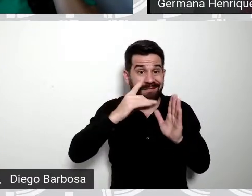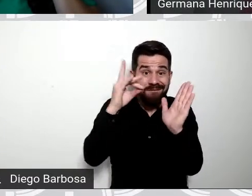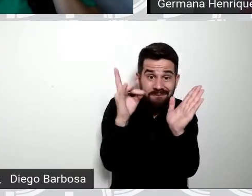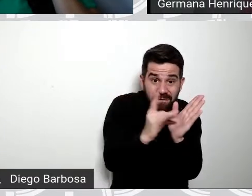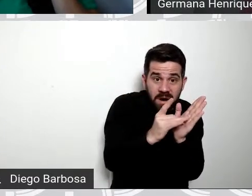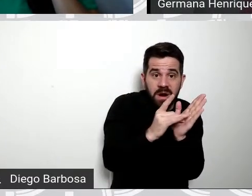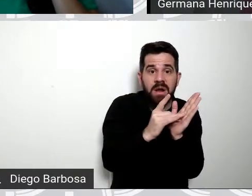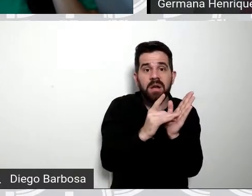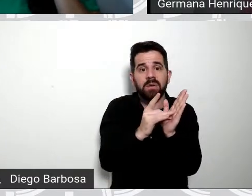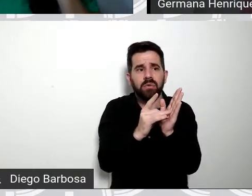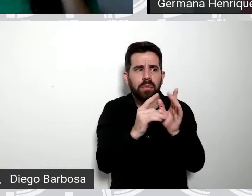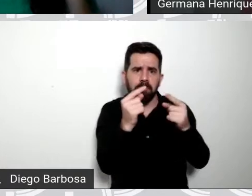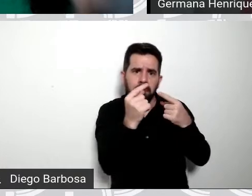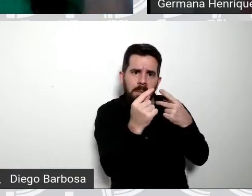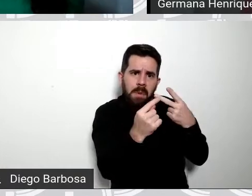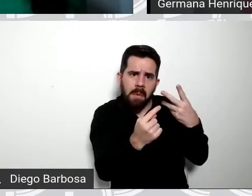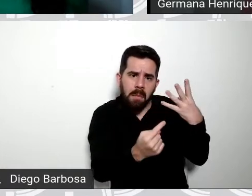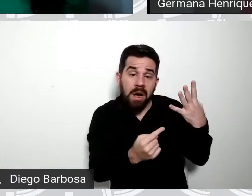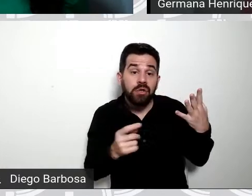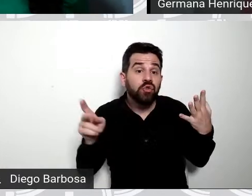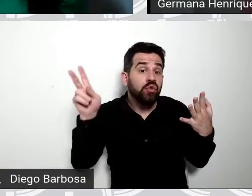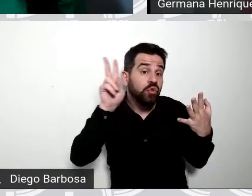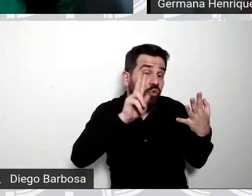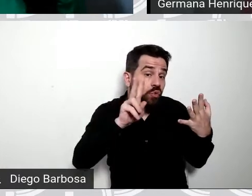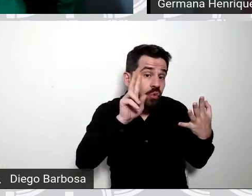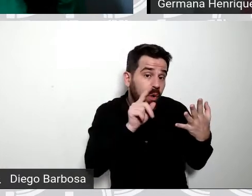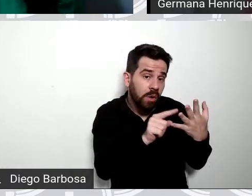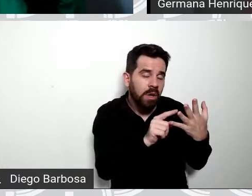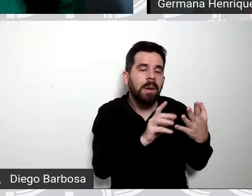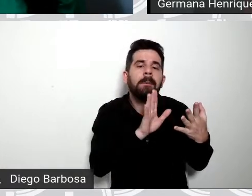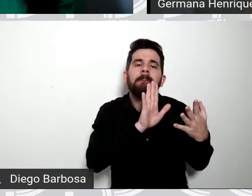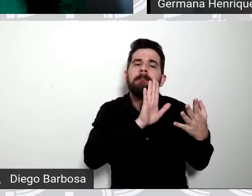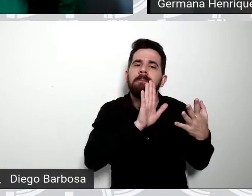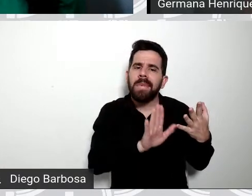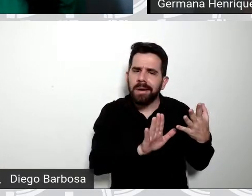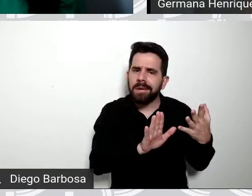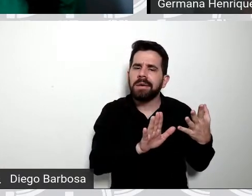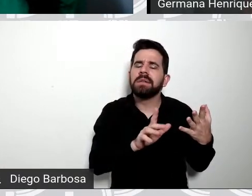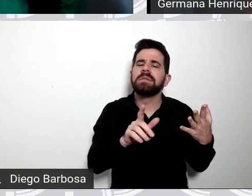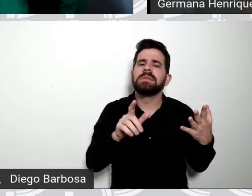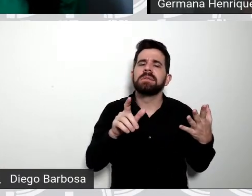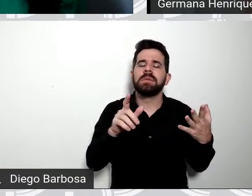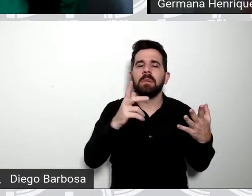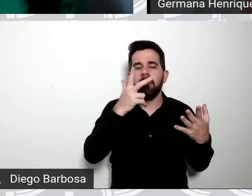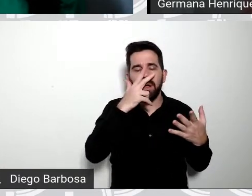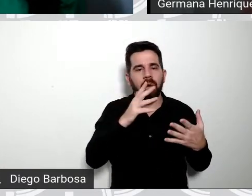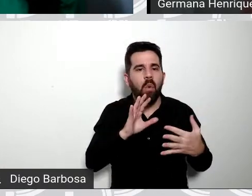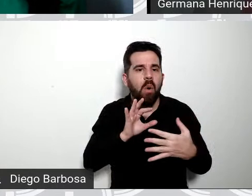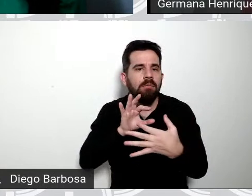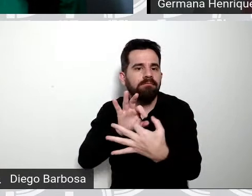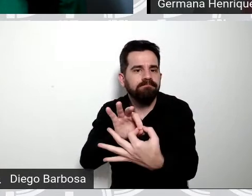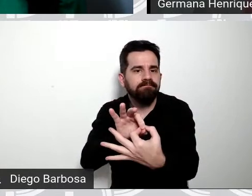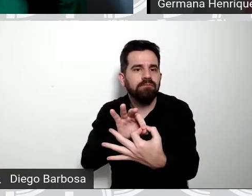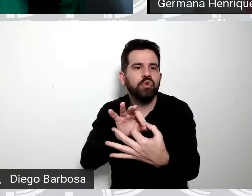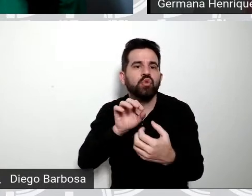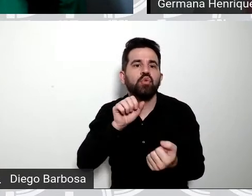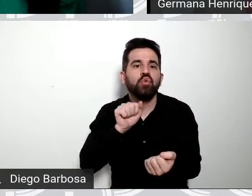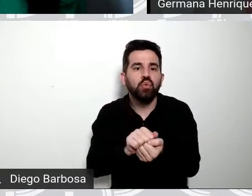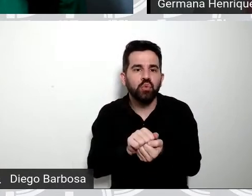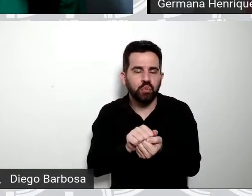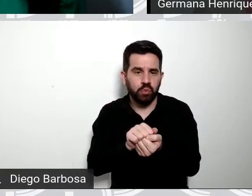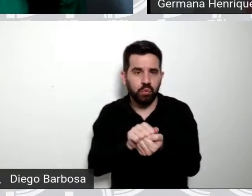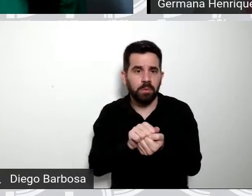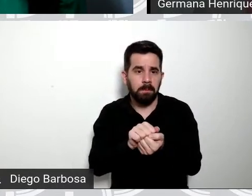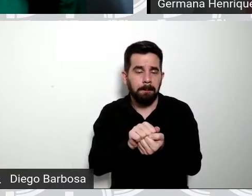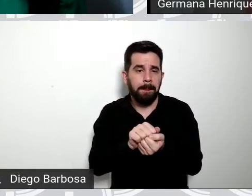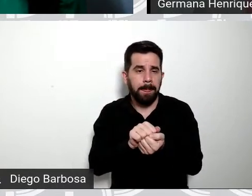históricas, mas a partir dessa junção que ele pode ter com relação às